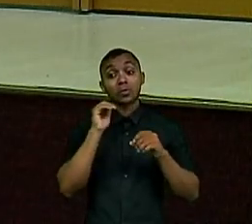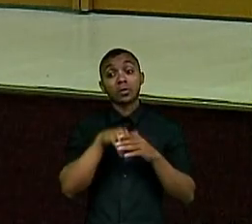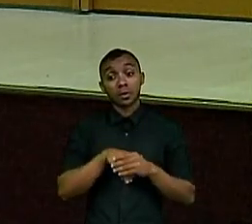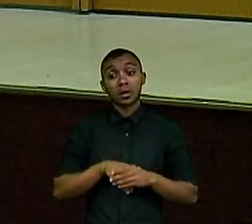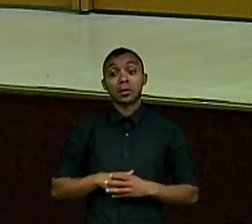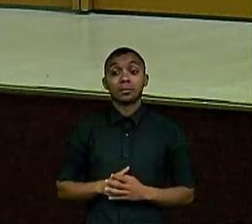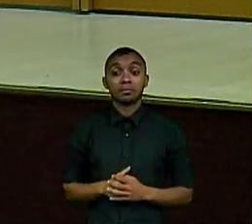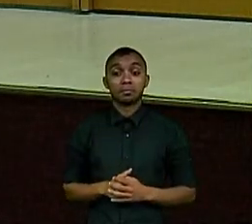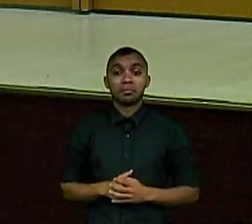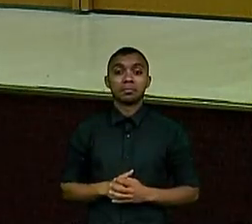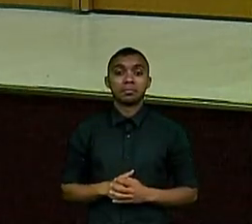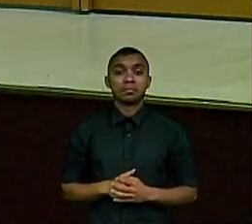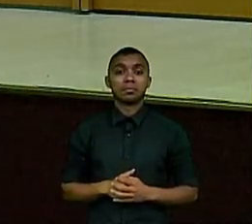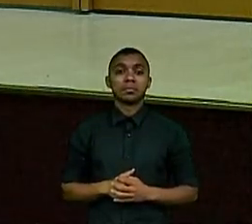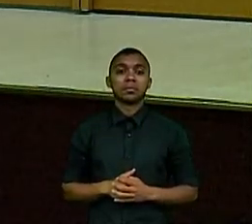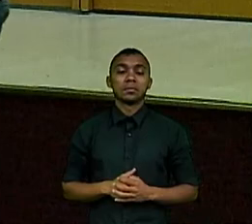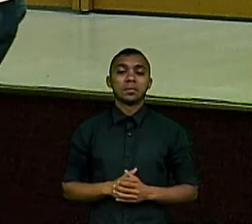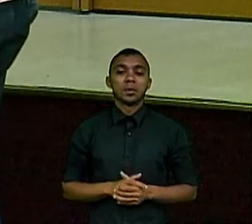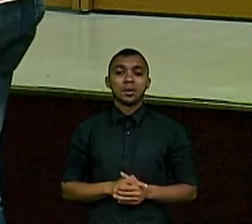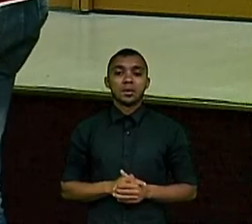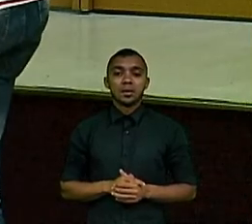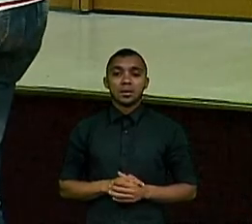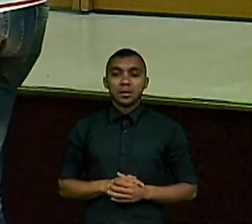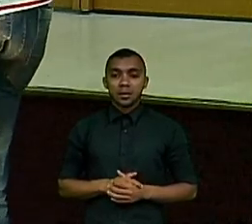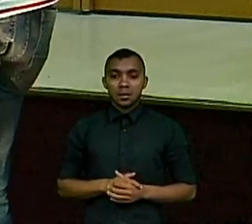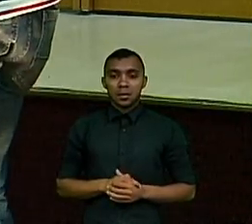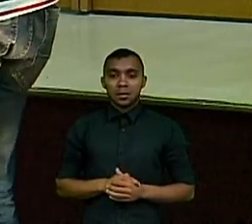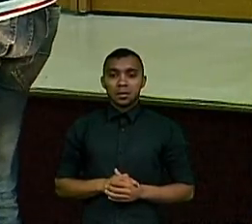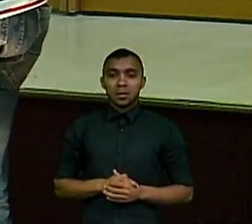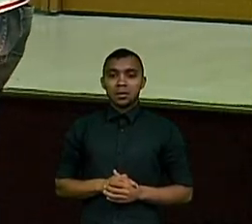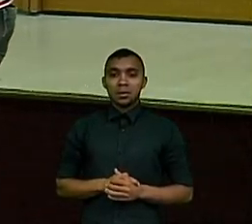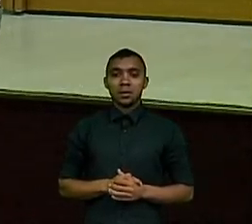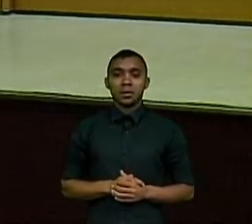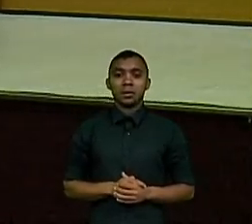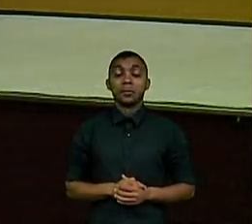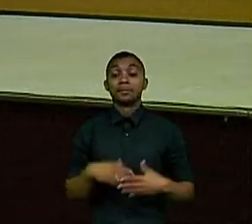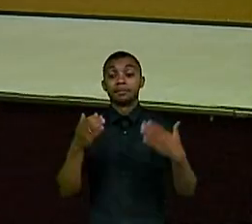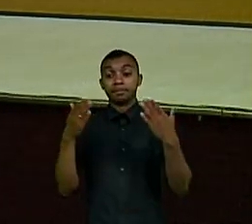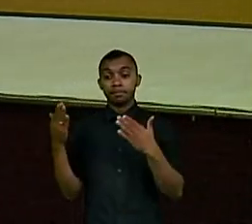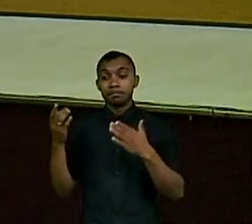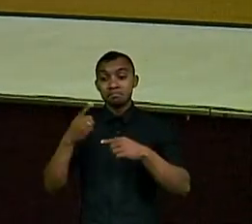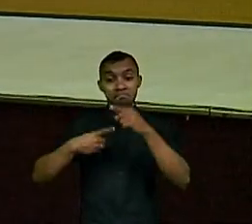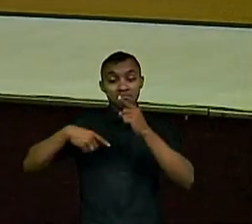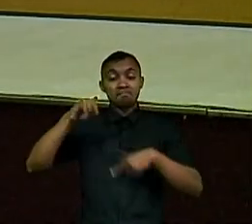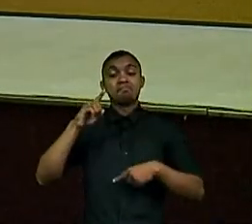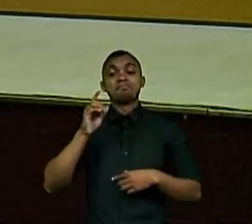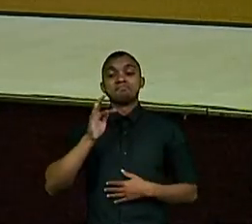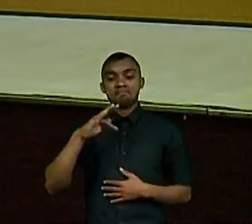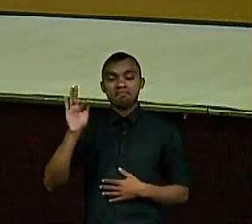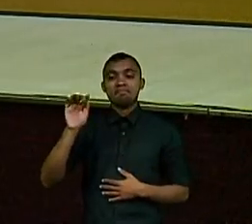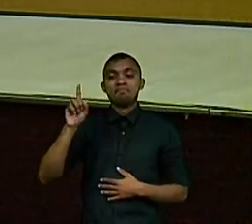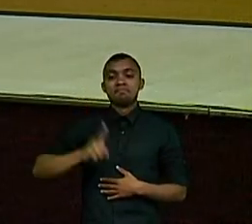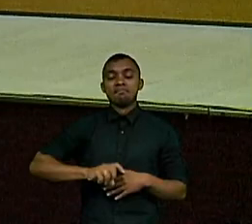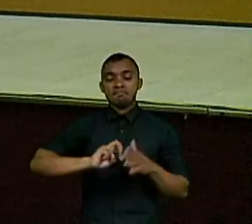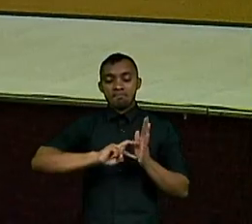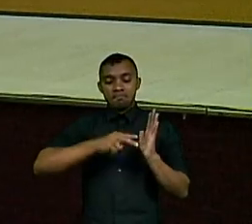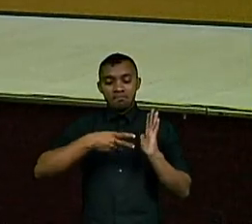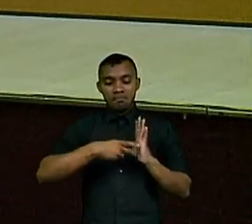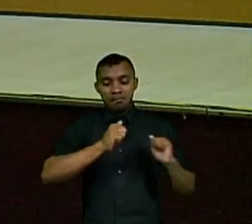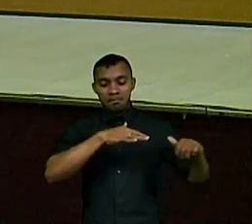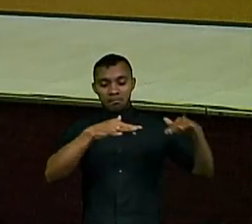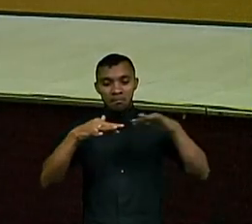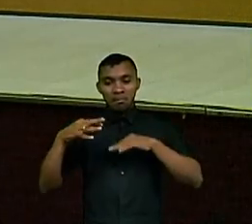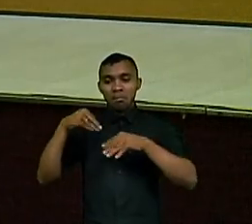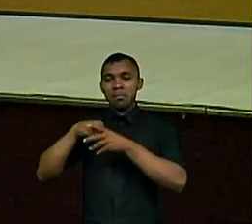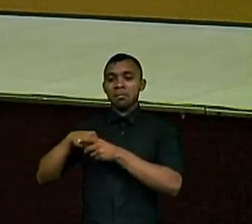viu só para lembrar bom gente então a revolução foi um grande Foi um momento de grandes transformações políticas na